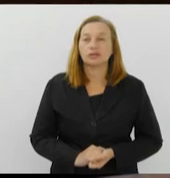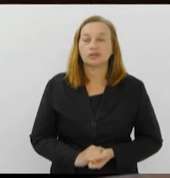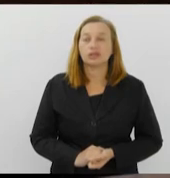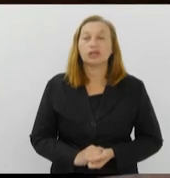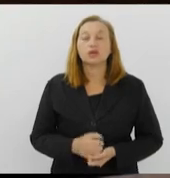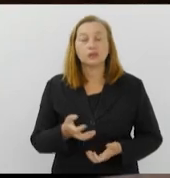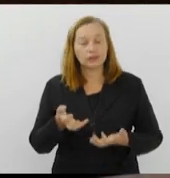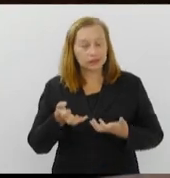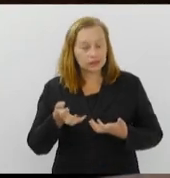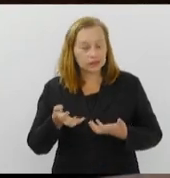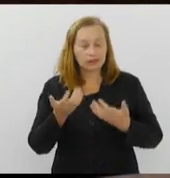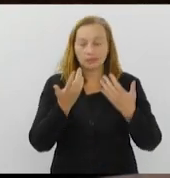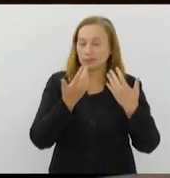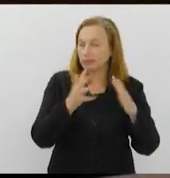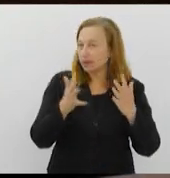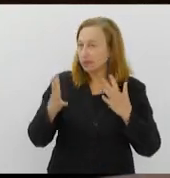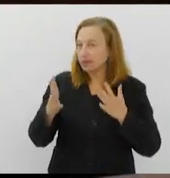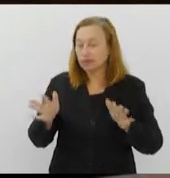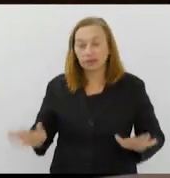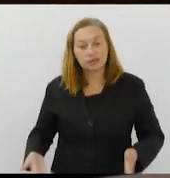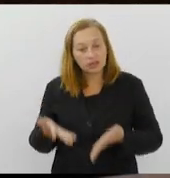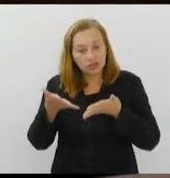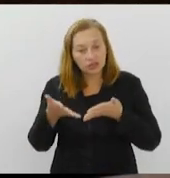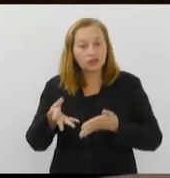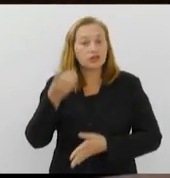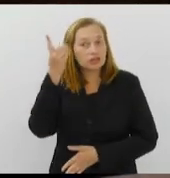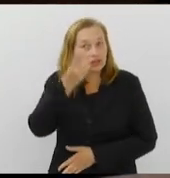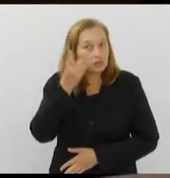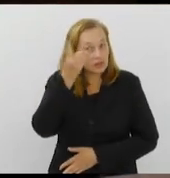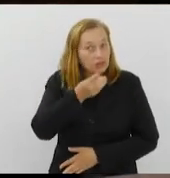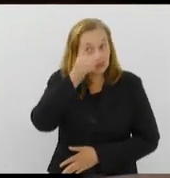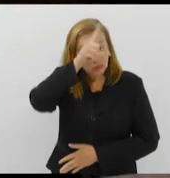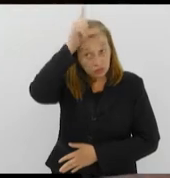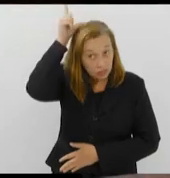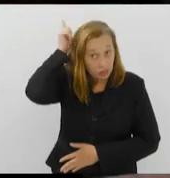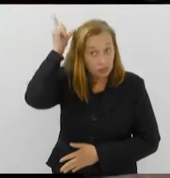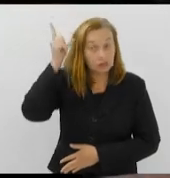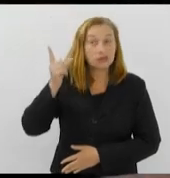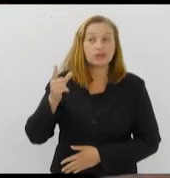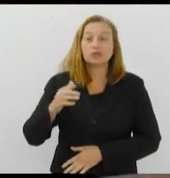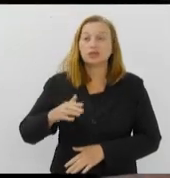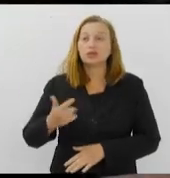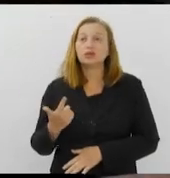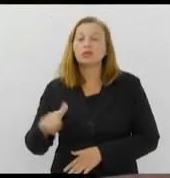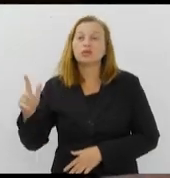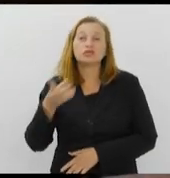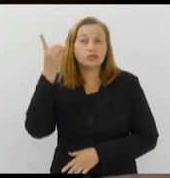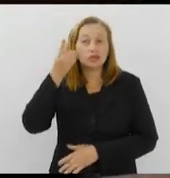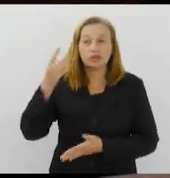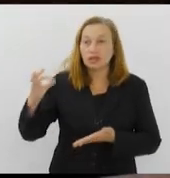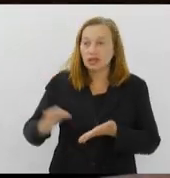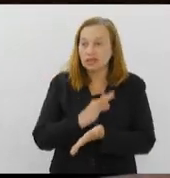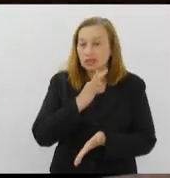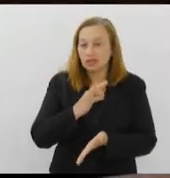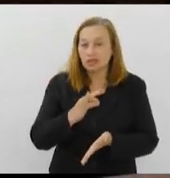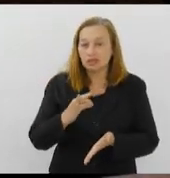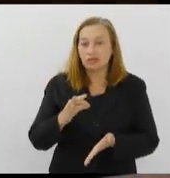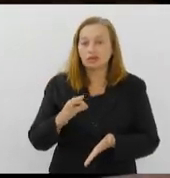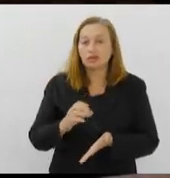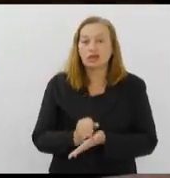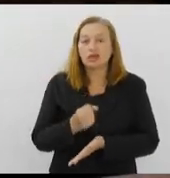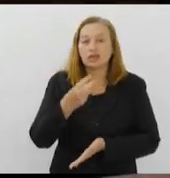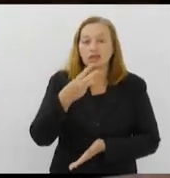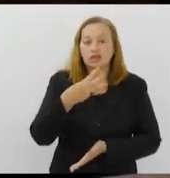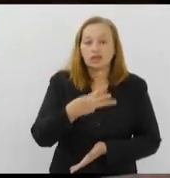Eu queria parabenizar a iniciativa do deputado Luiz Paulo e dos demais deputados que assinaram o projeto 3996,